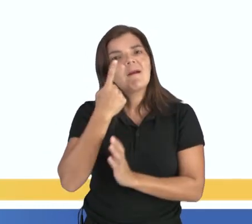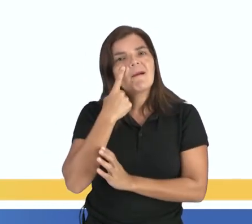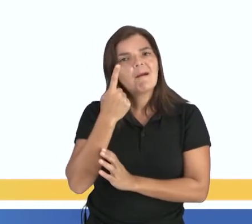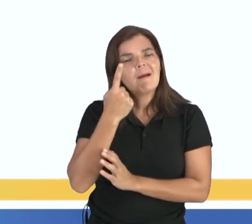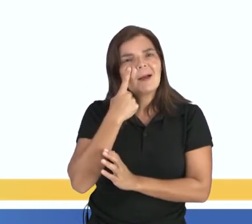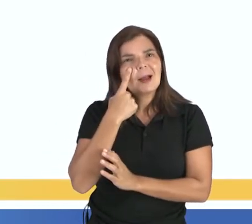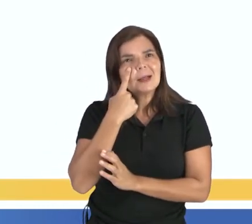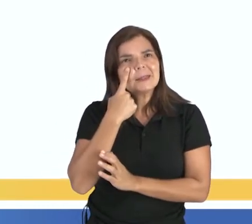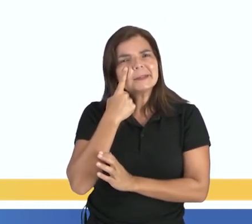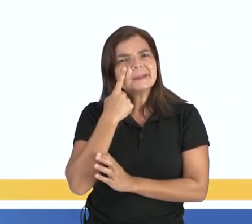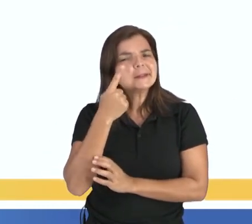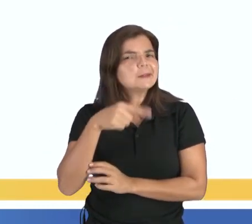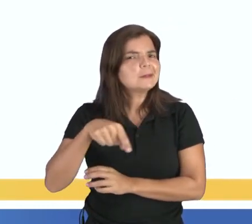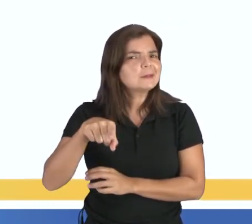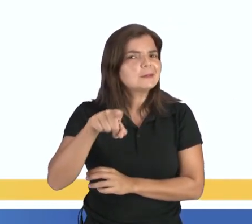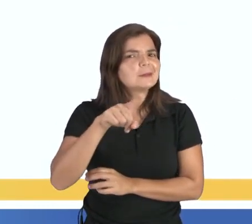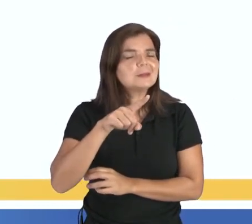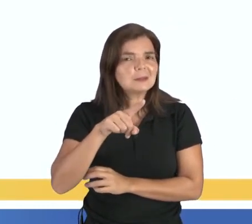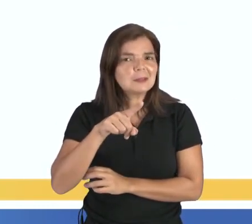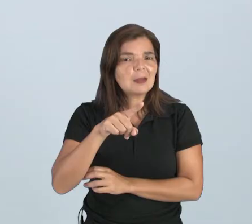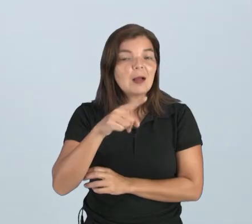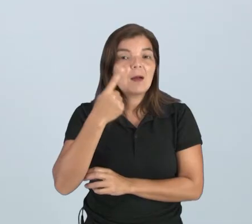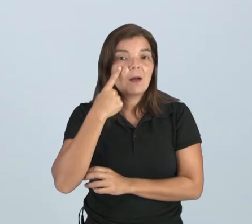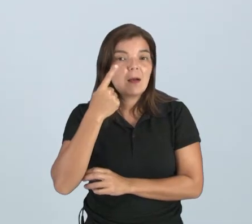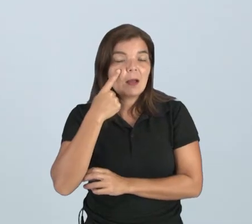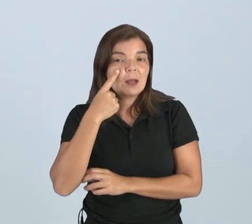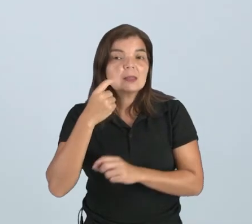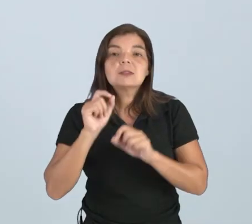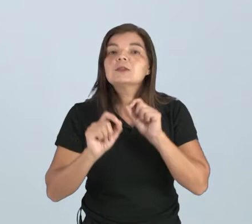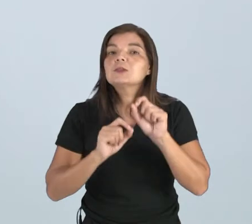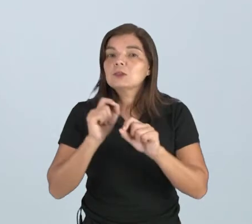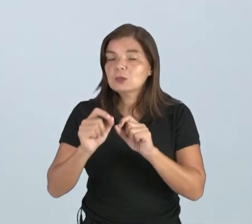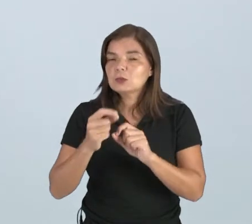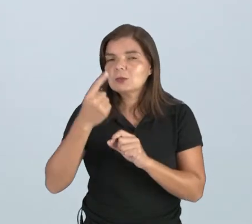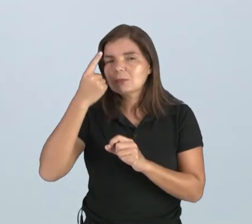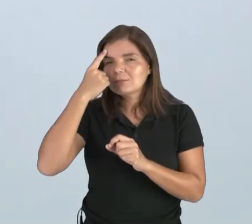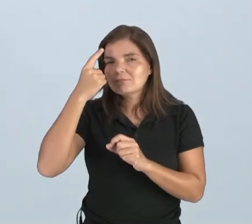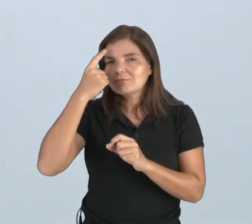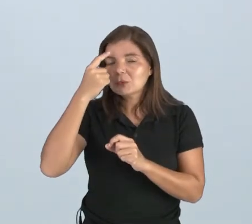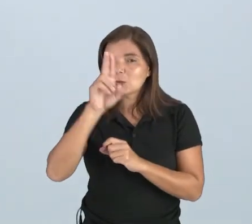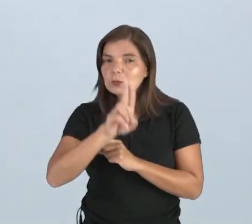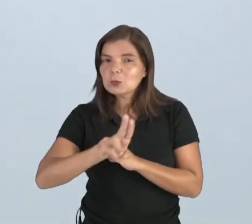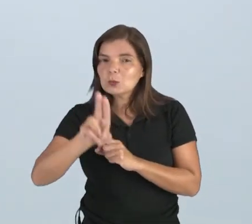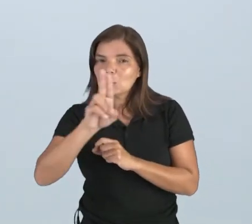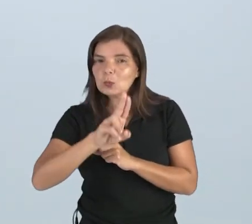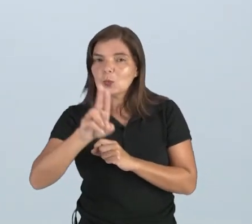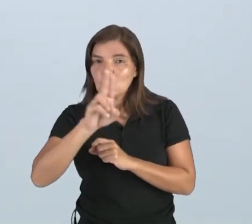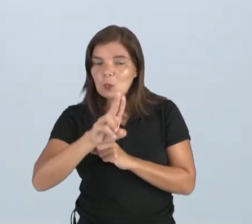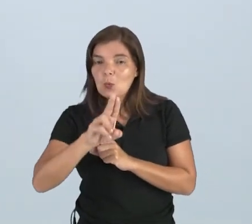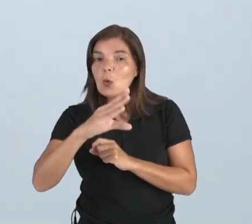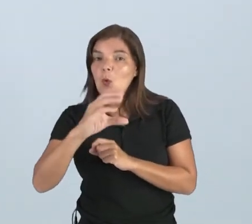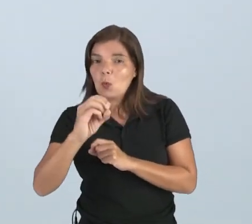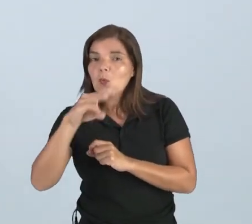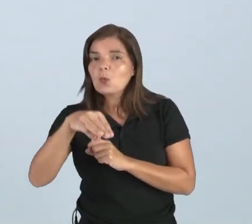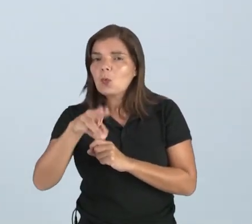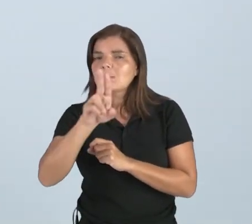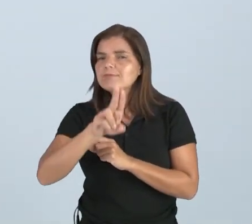eu sugiro que você recorra um pouco mais às noções do uso da partícula com,